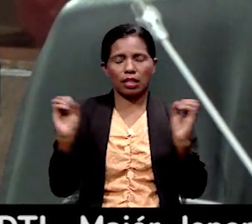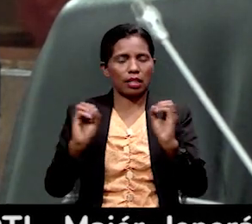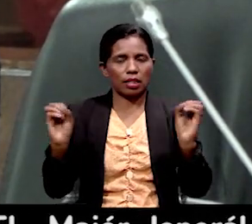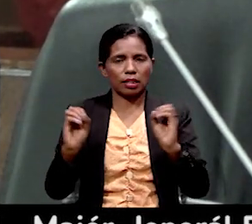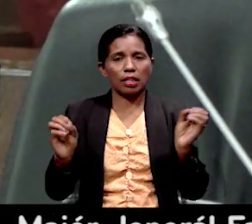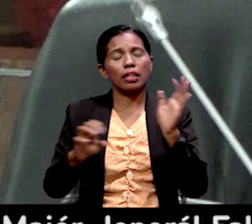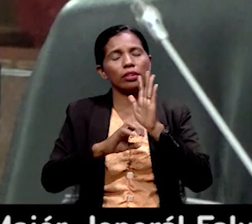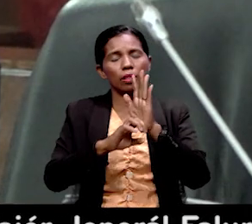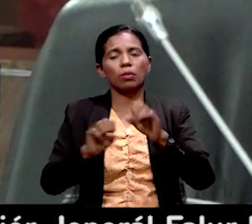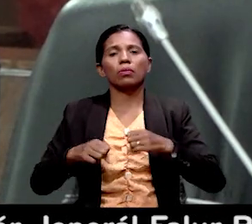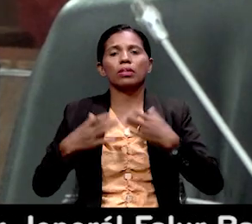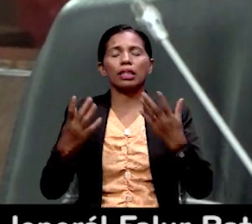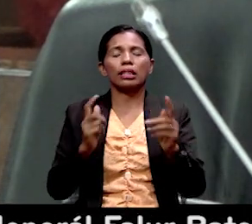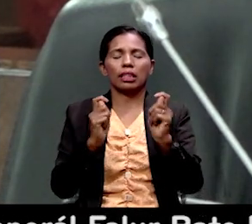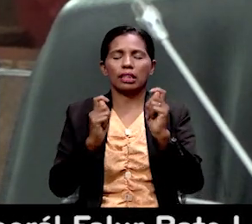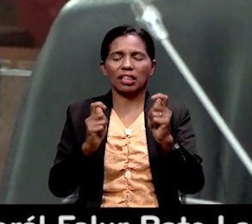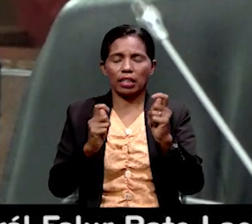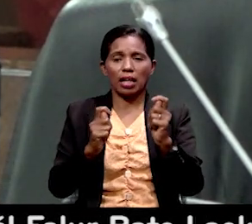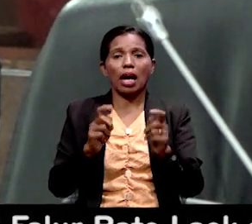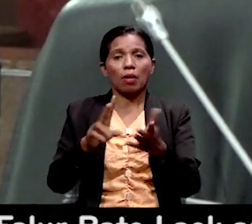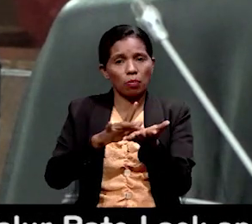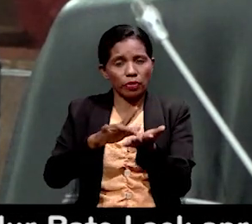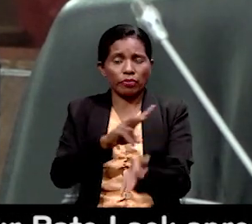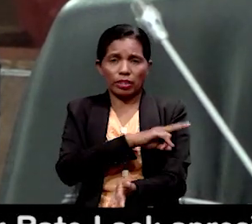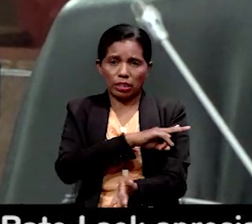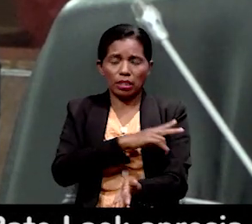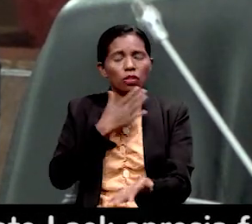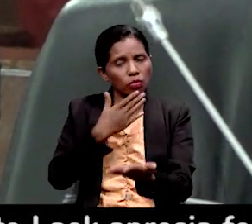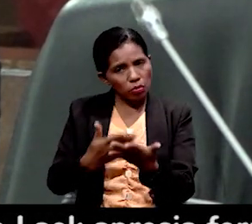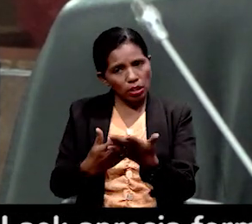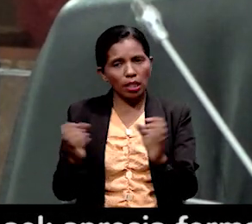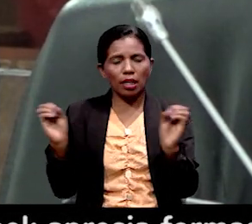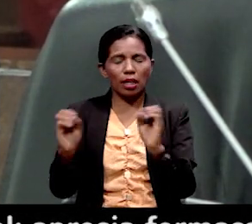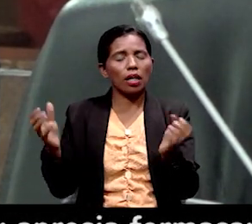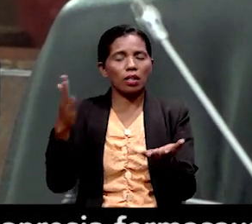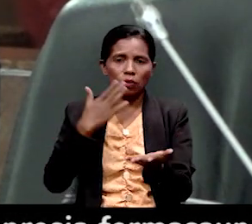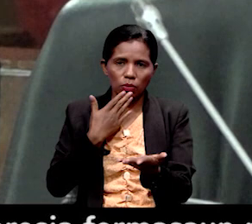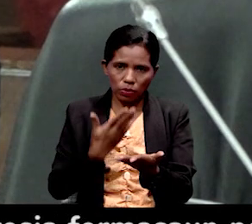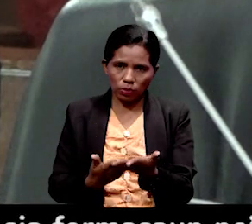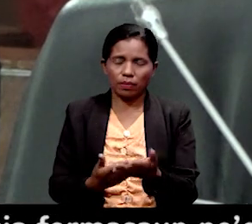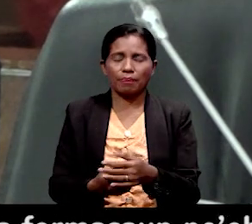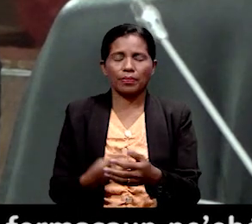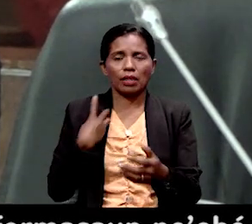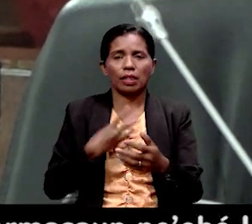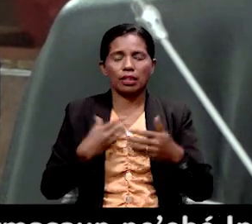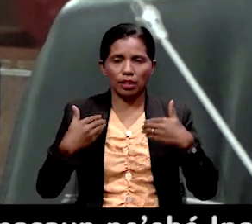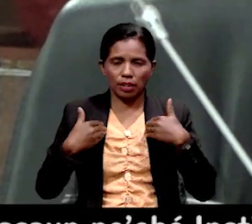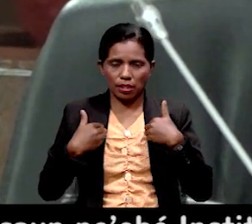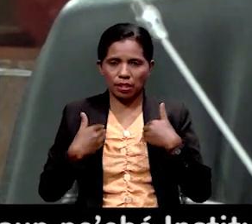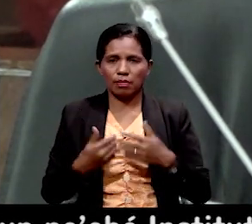metro, ia o ensaio teste de vacina no dia que ela é. Exemplo, essa vacina rotina, se ela vai ir quando ia a ampola, ia uma